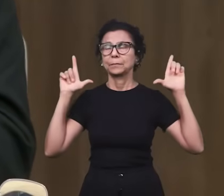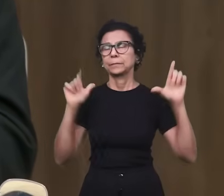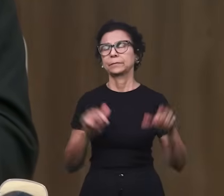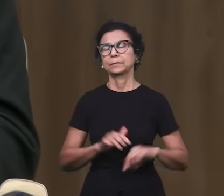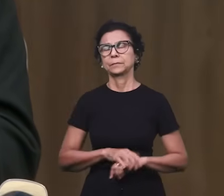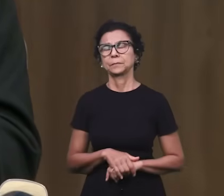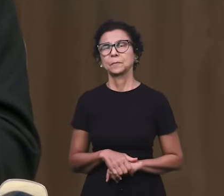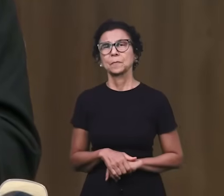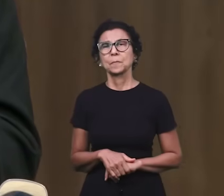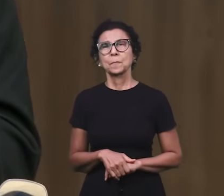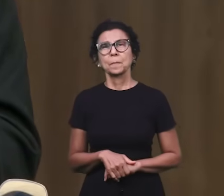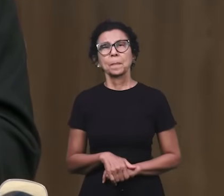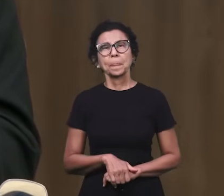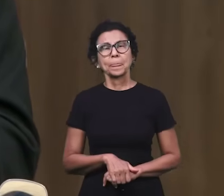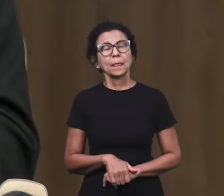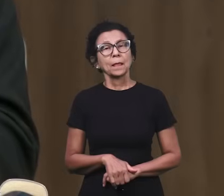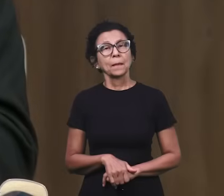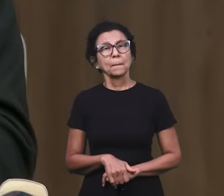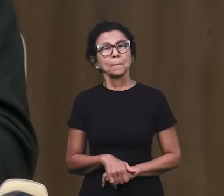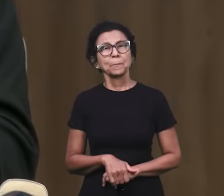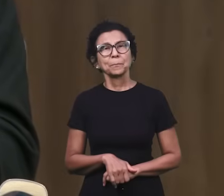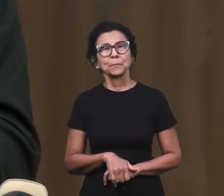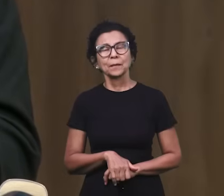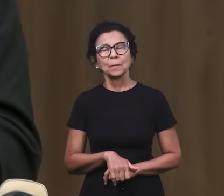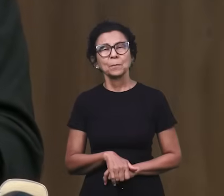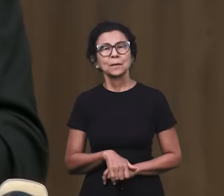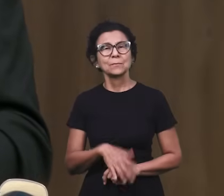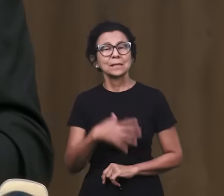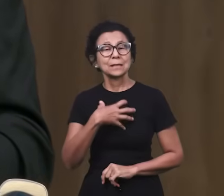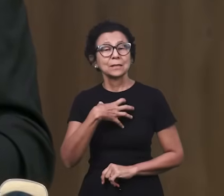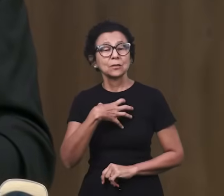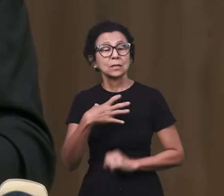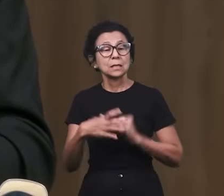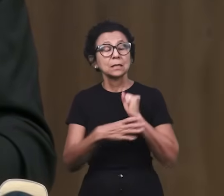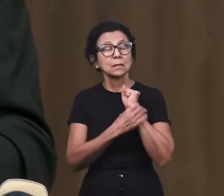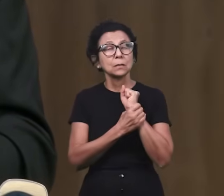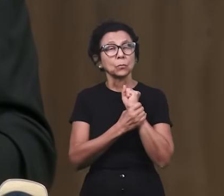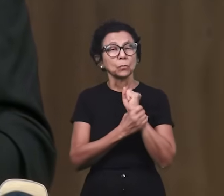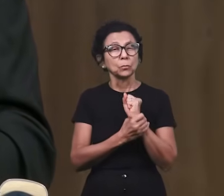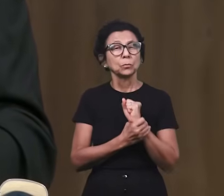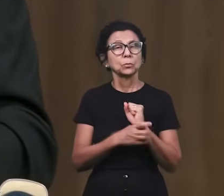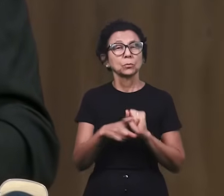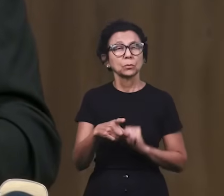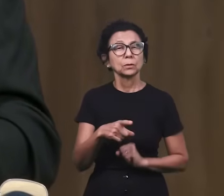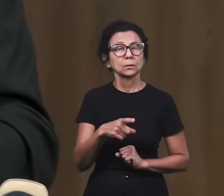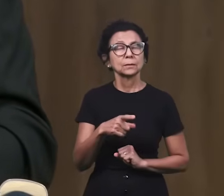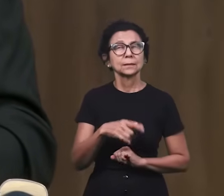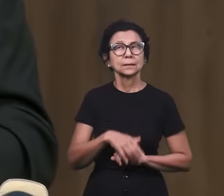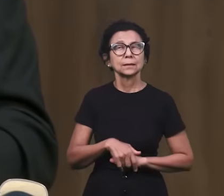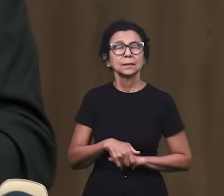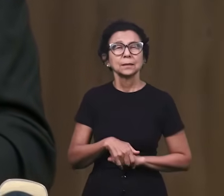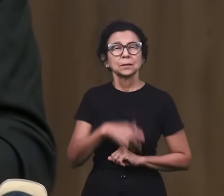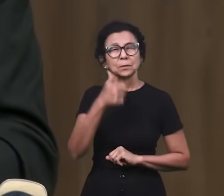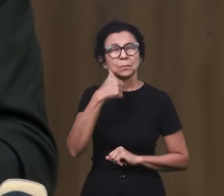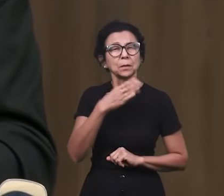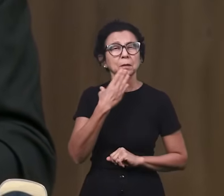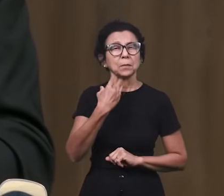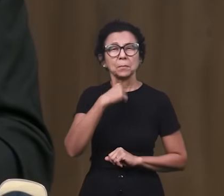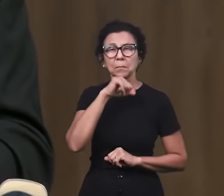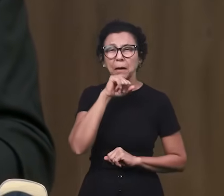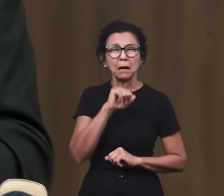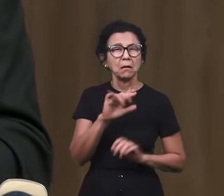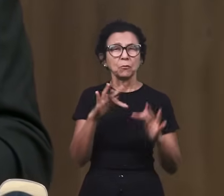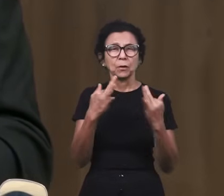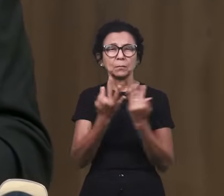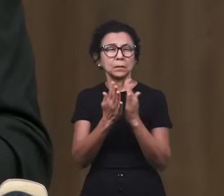bom quando a gente sabe que tem alguém na retaguarda. A esposa liga do trabalho. Meu bem, clama aí que eu